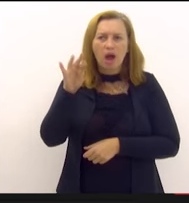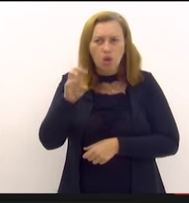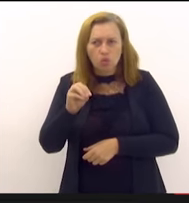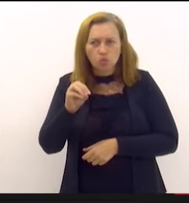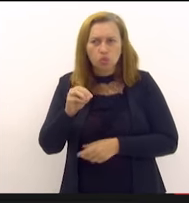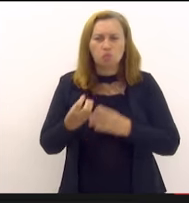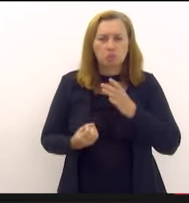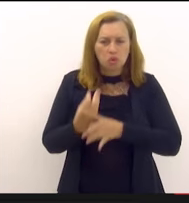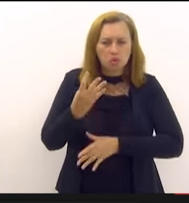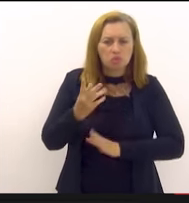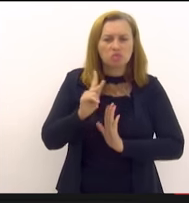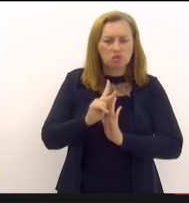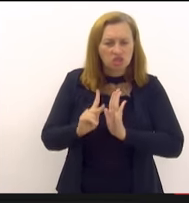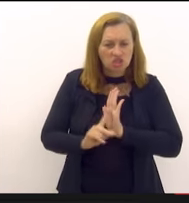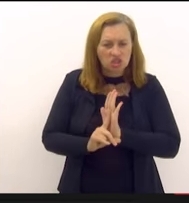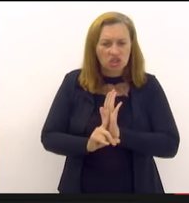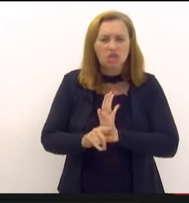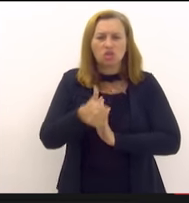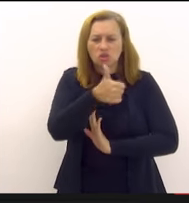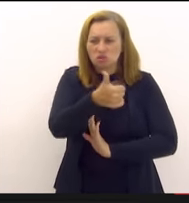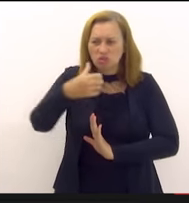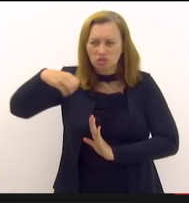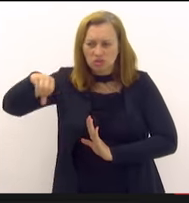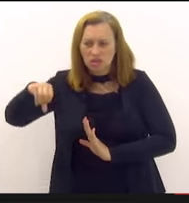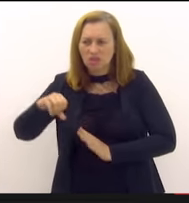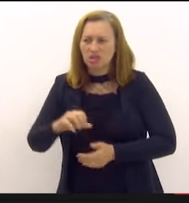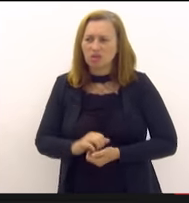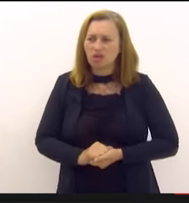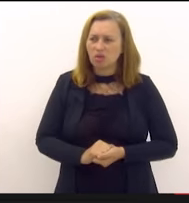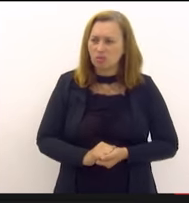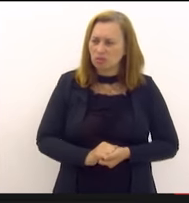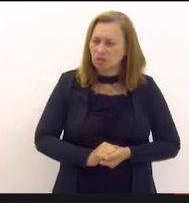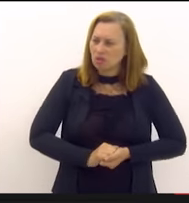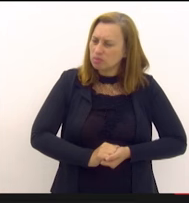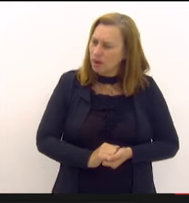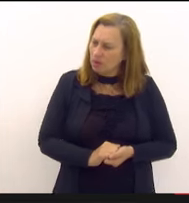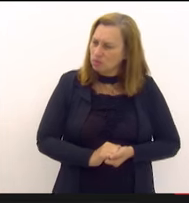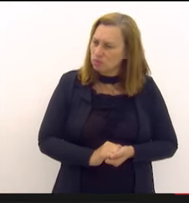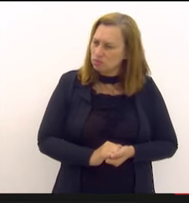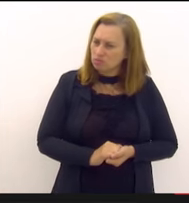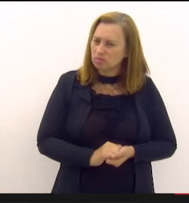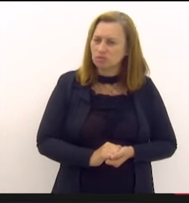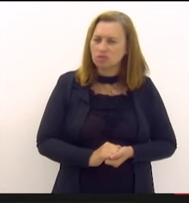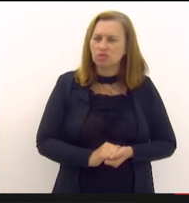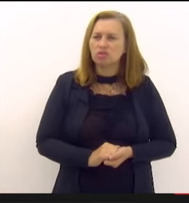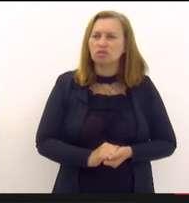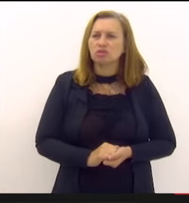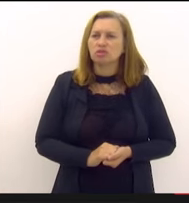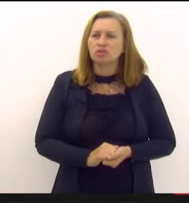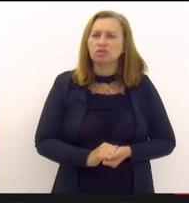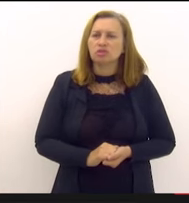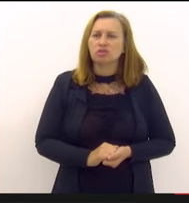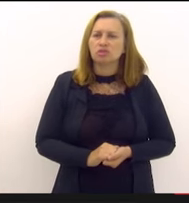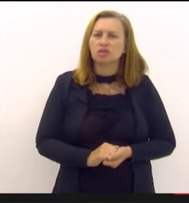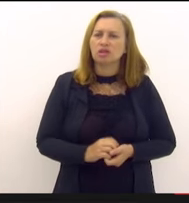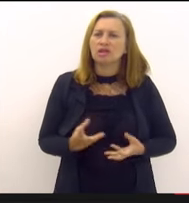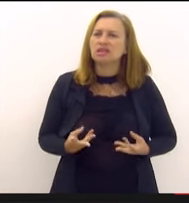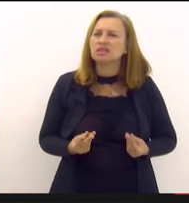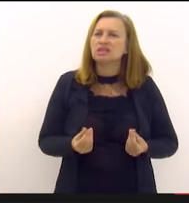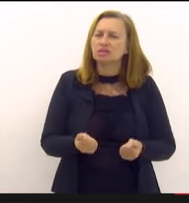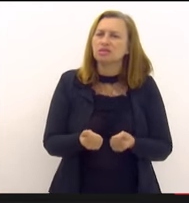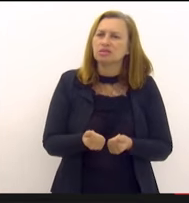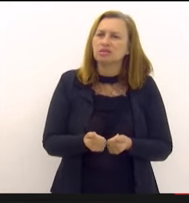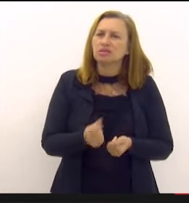produziu esse projeto de lei em 2019. E a sensibilidade do senhor para colocá-lo